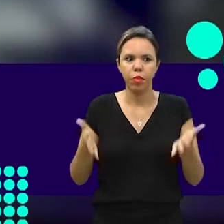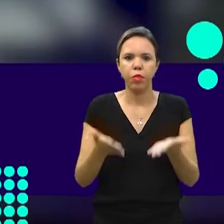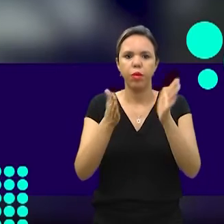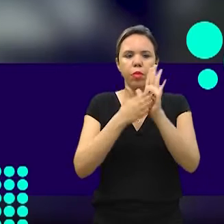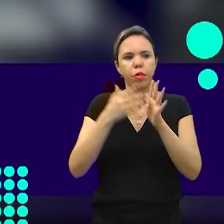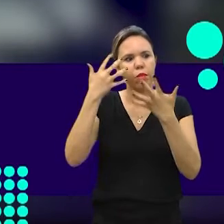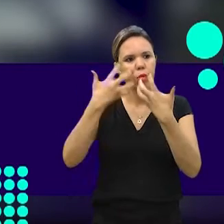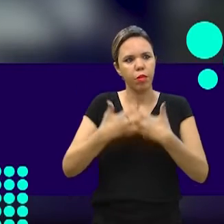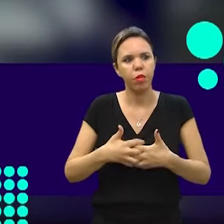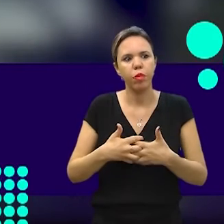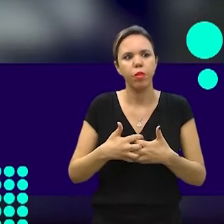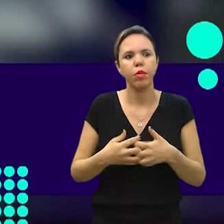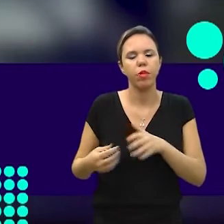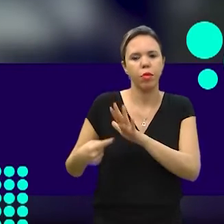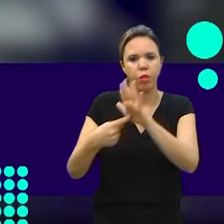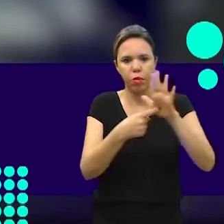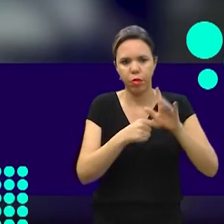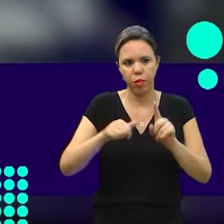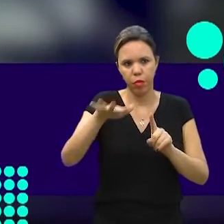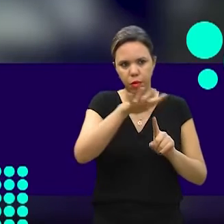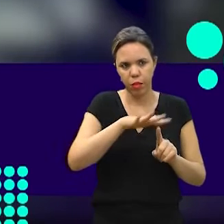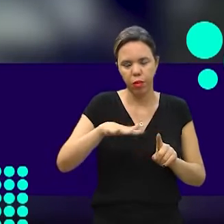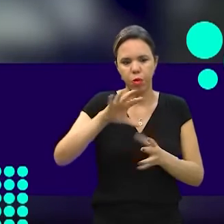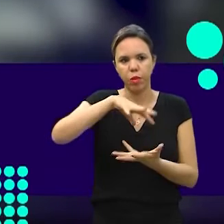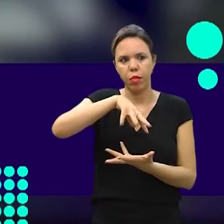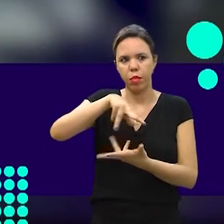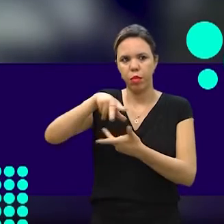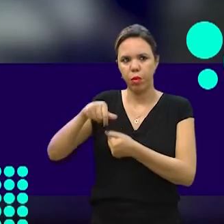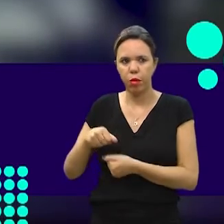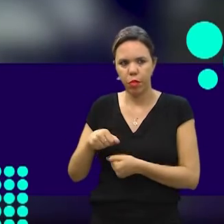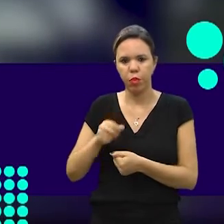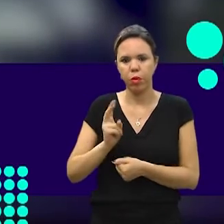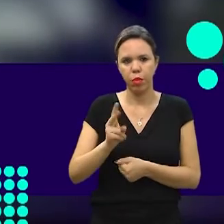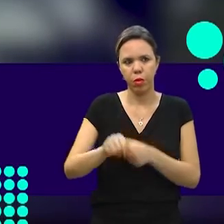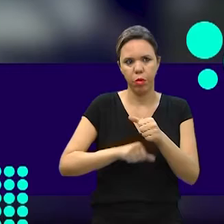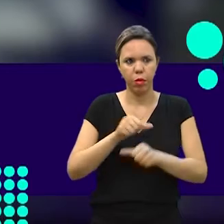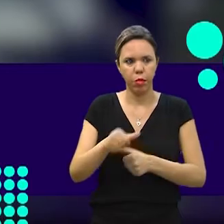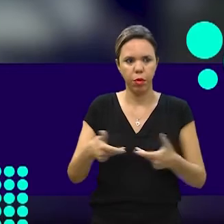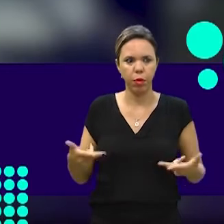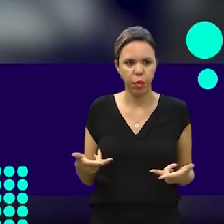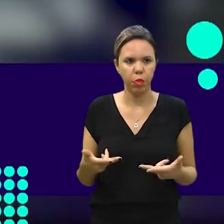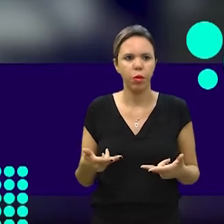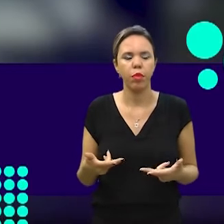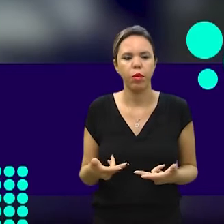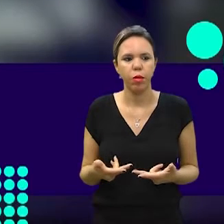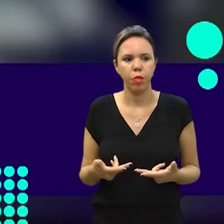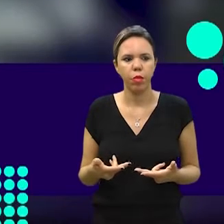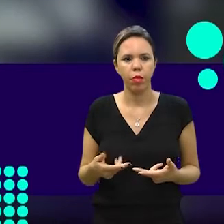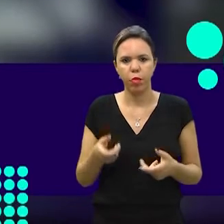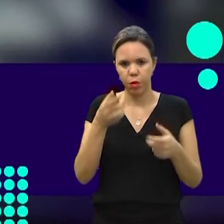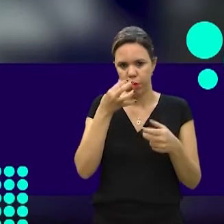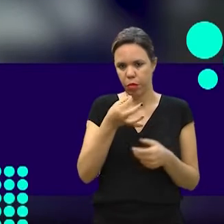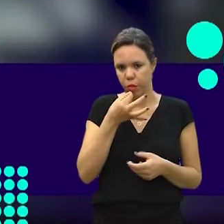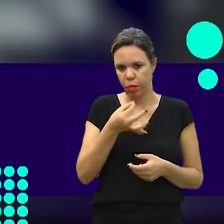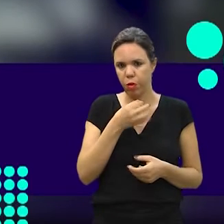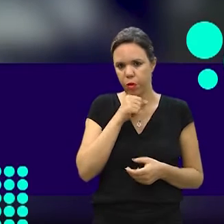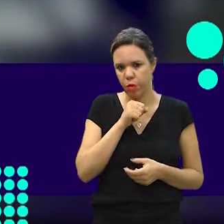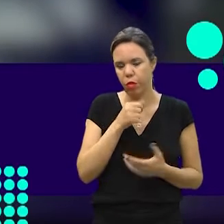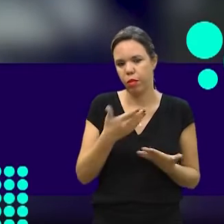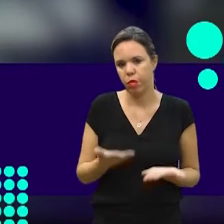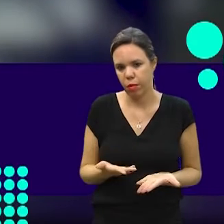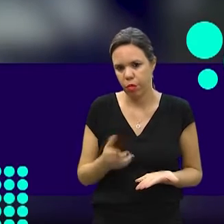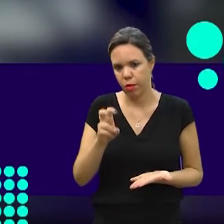O espetáculo propõe uma reflexão mostrando a sociedade e o planeta em constante mudança através da